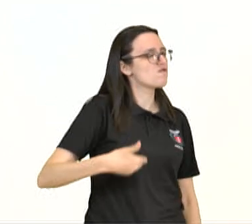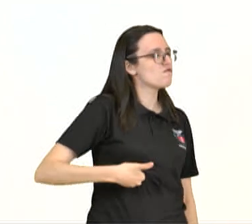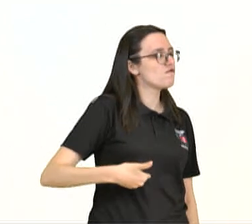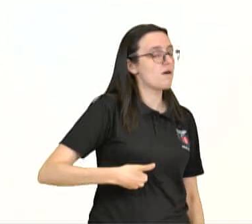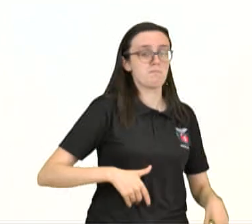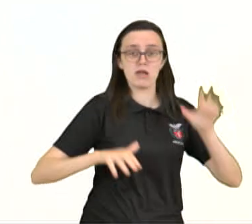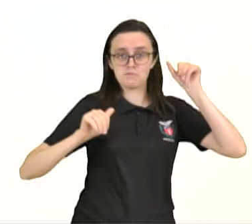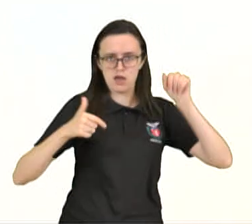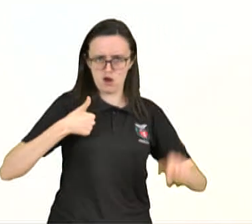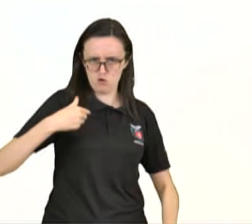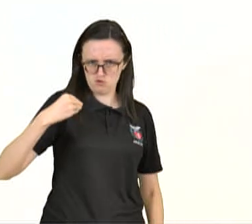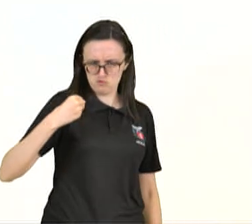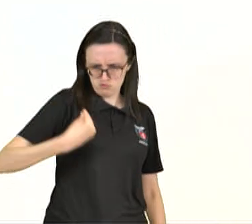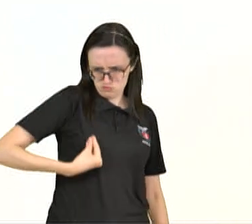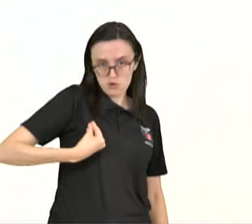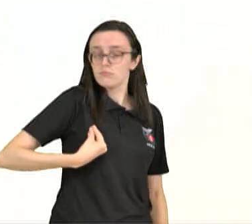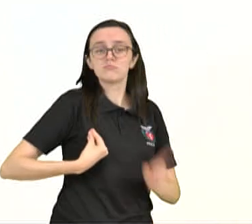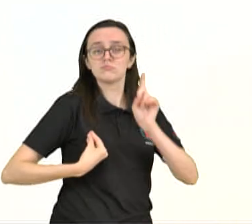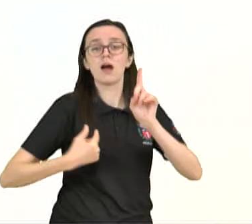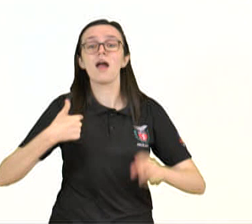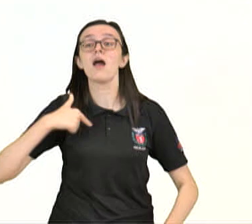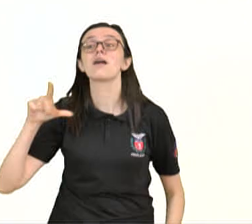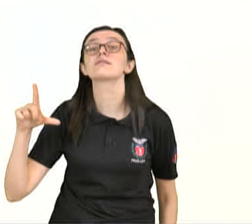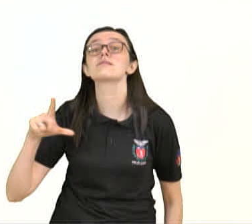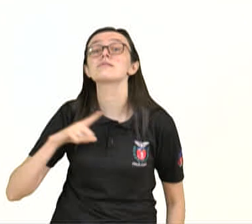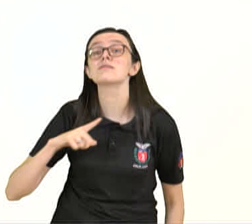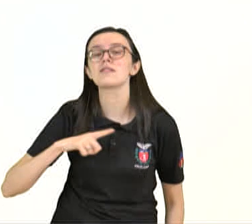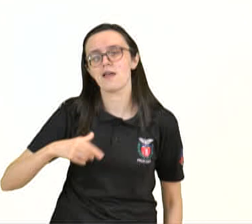Em espanhol, você fala, tenho fome.